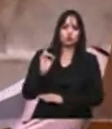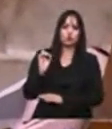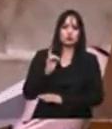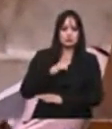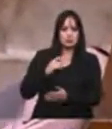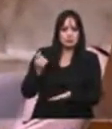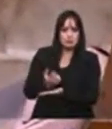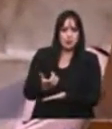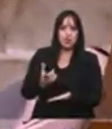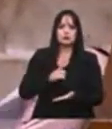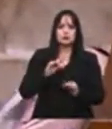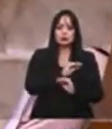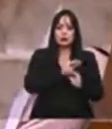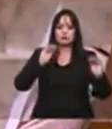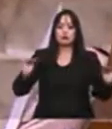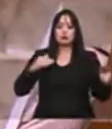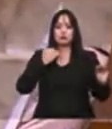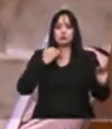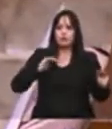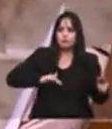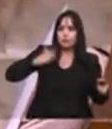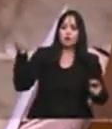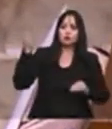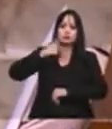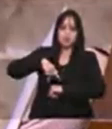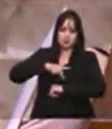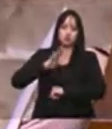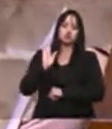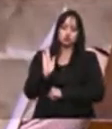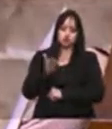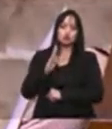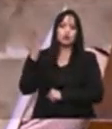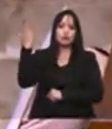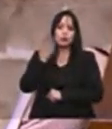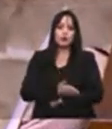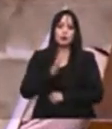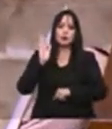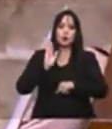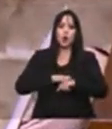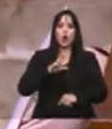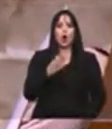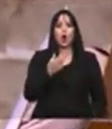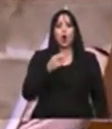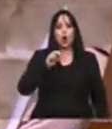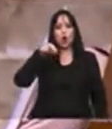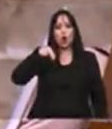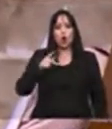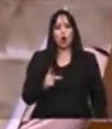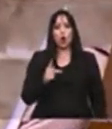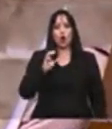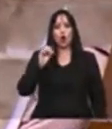foram pagos por meio de transferência internacional, isso foi comprovado, para uma offshore em Hong Kong, em nome da